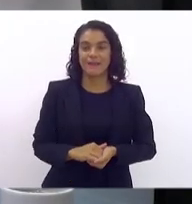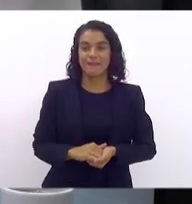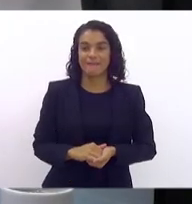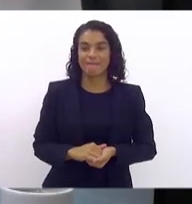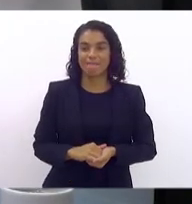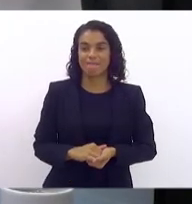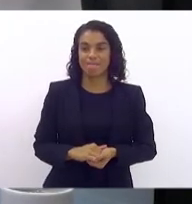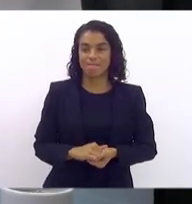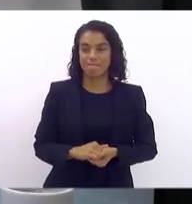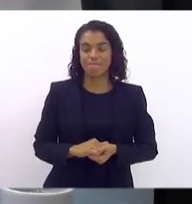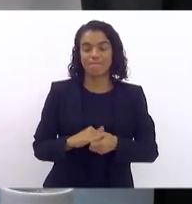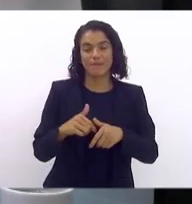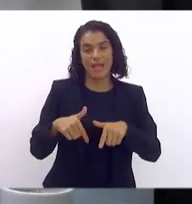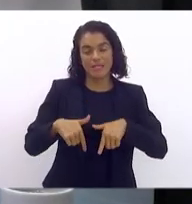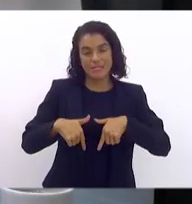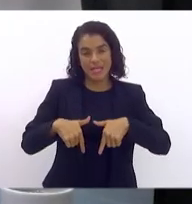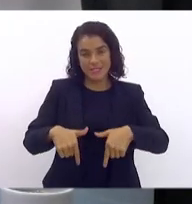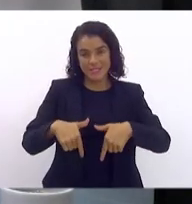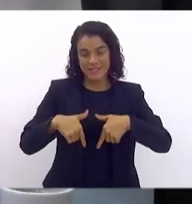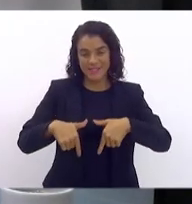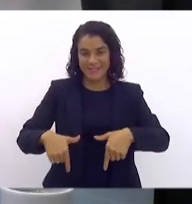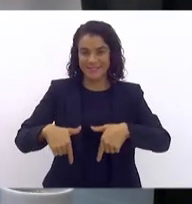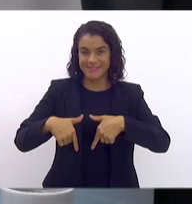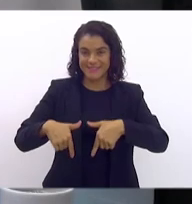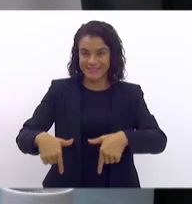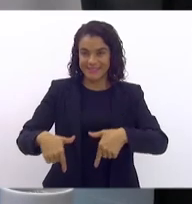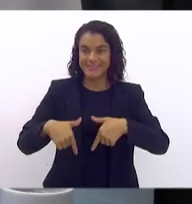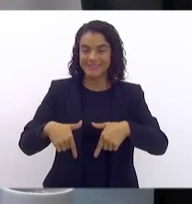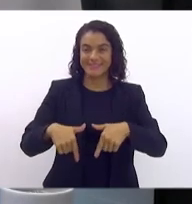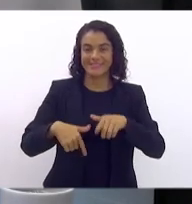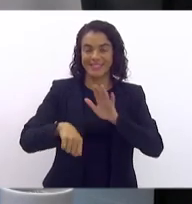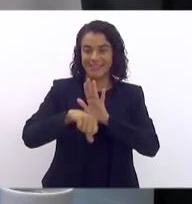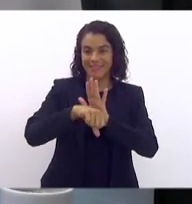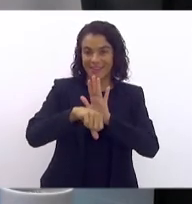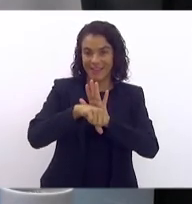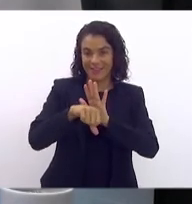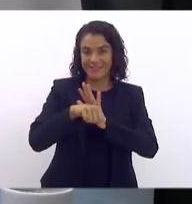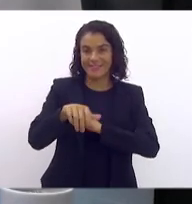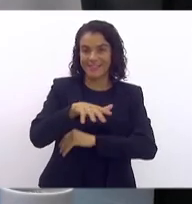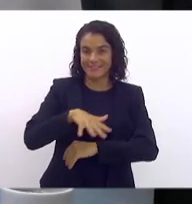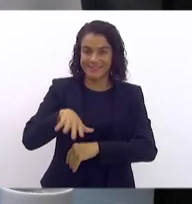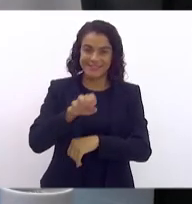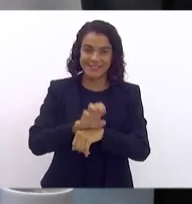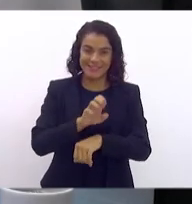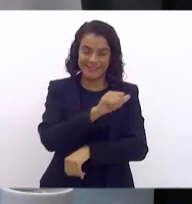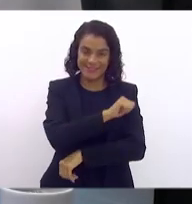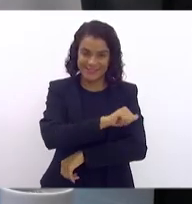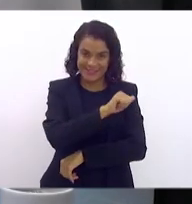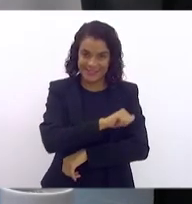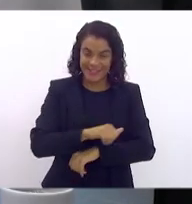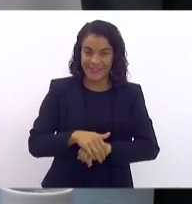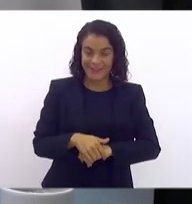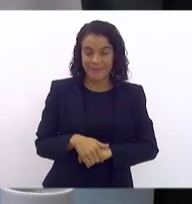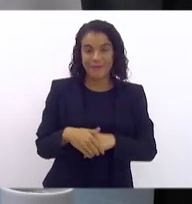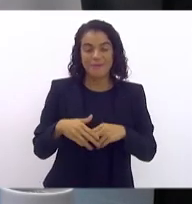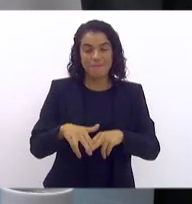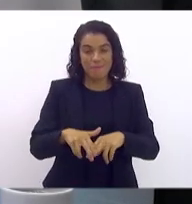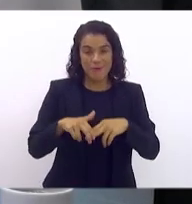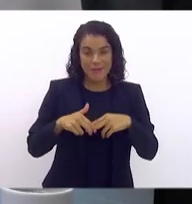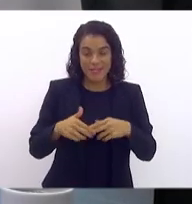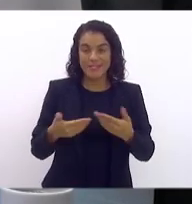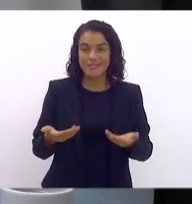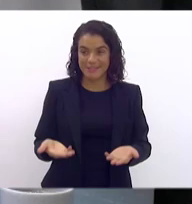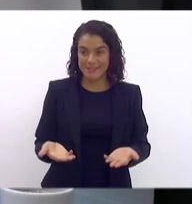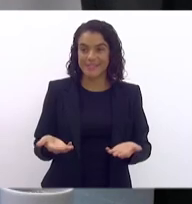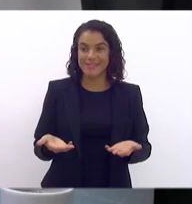dos das ações e investigações criminais que ocorre no âmbito do Estado do Rio de Janeiro Então nesse